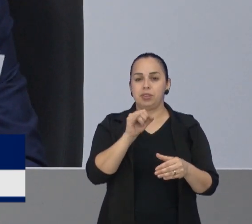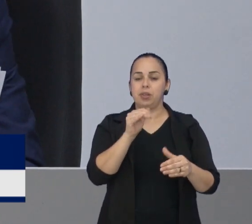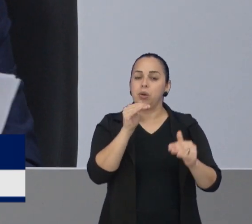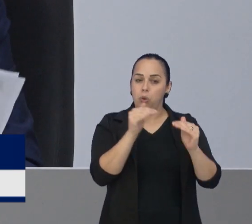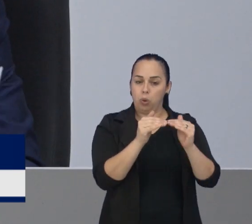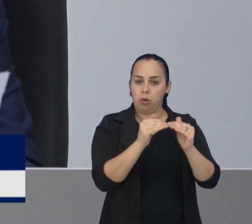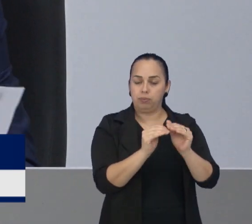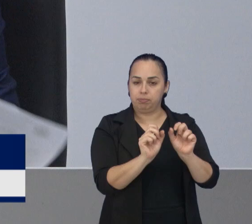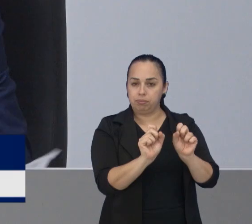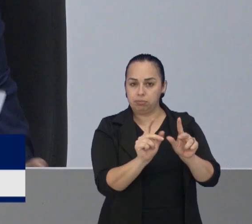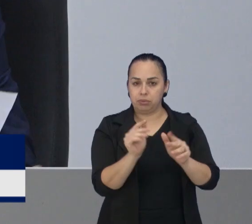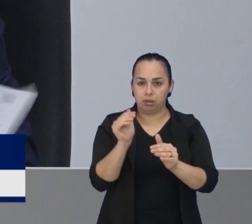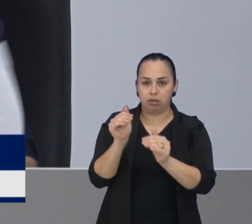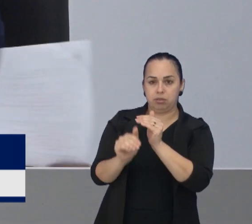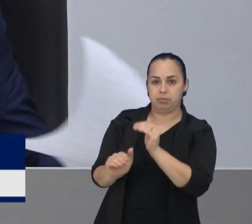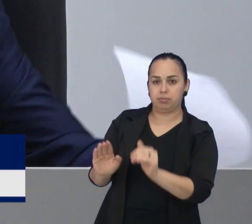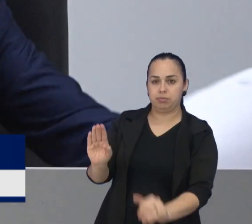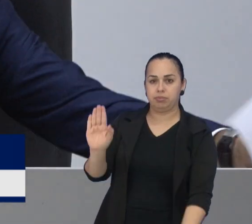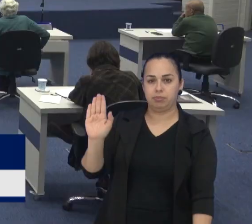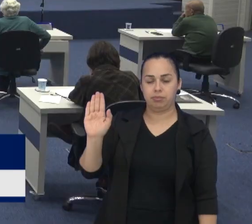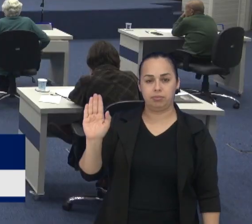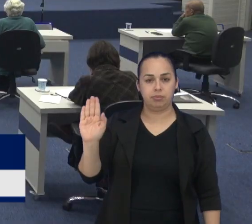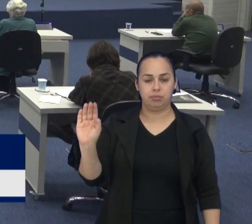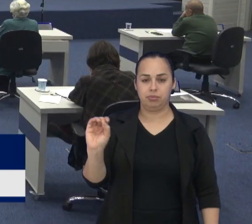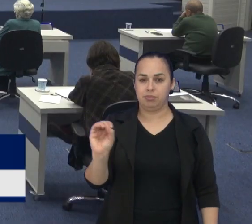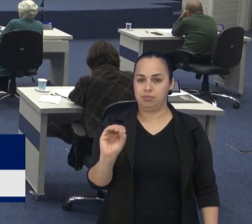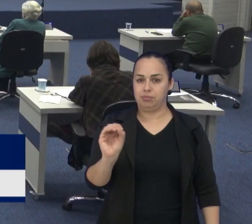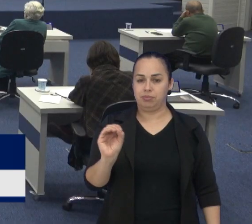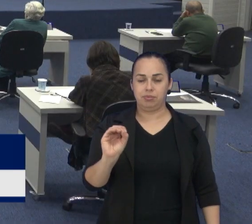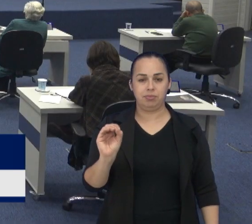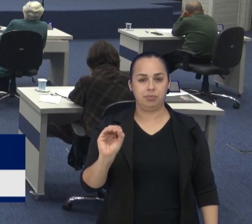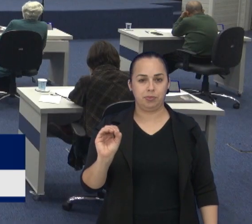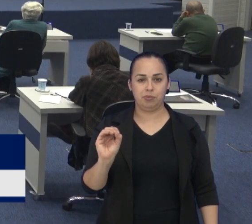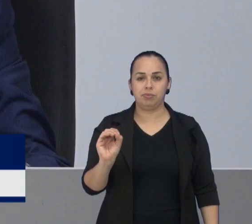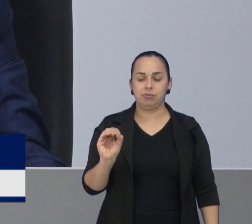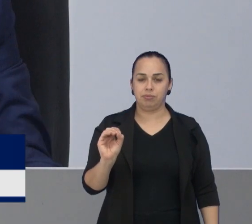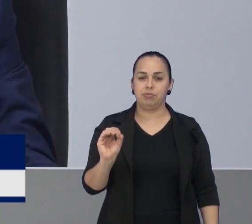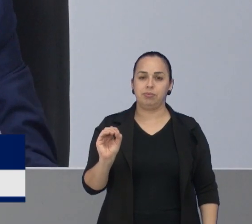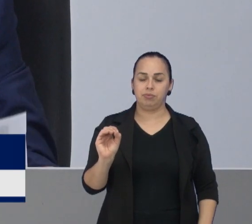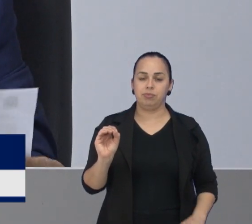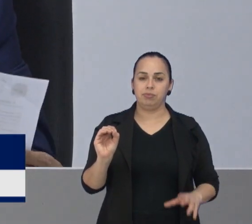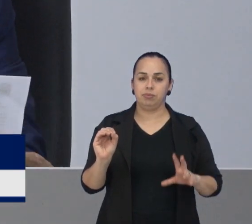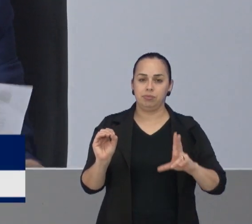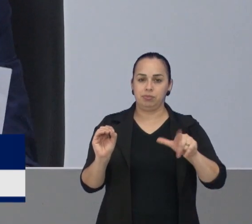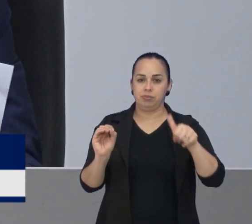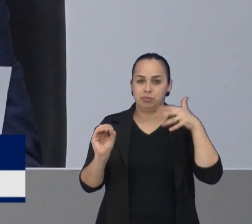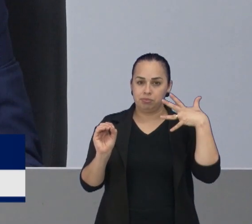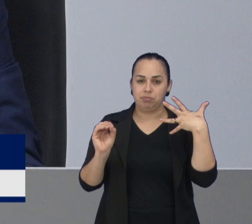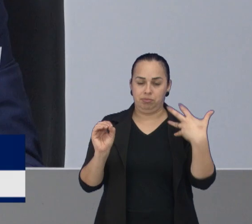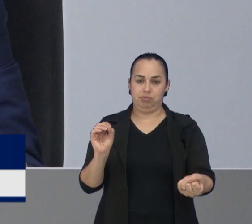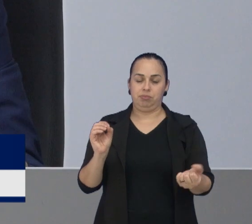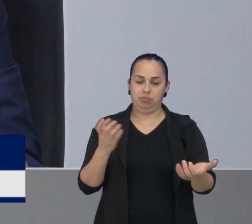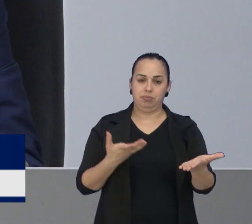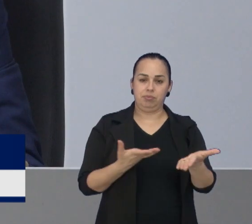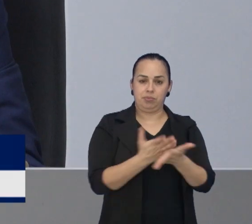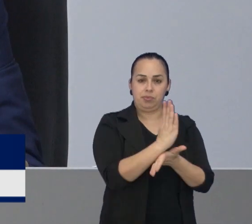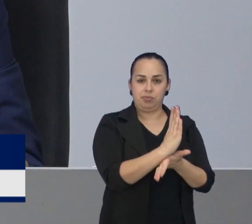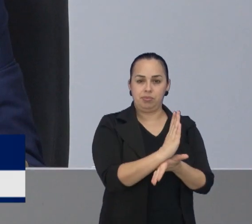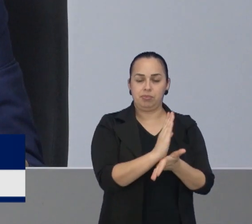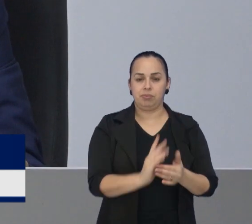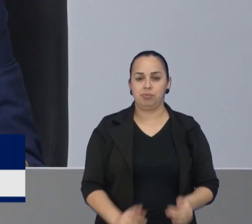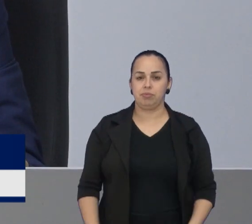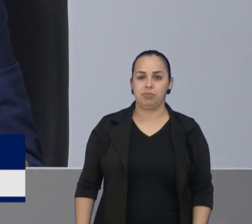favoráveis permaneçam como estão, os contrários que se manifestem. Nenhum voto contrário, senhor presidente. Sem nenhum voto contrário, está aprovado por